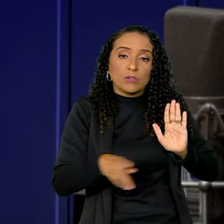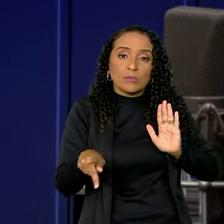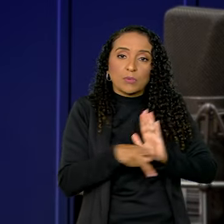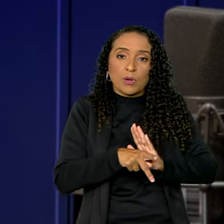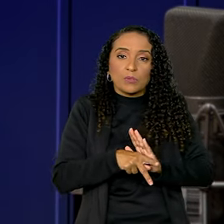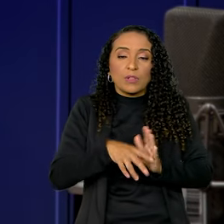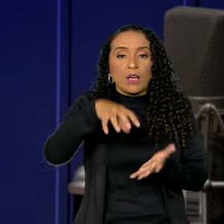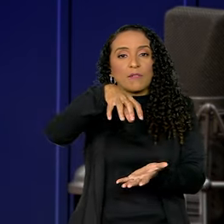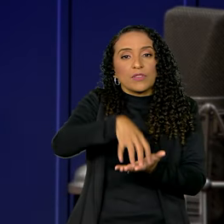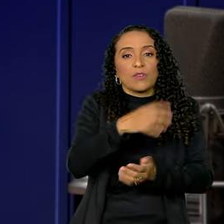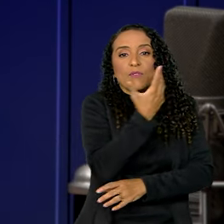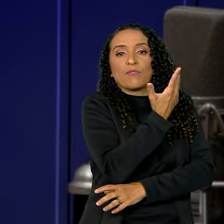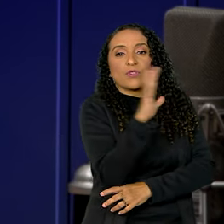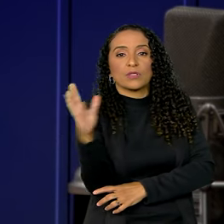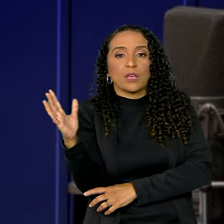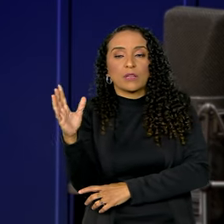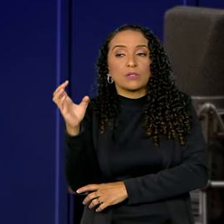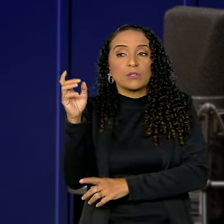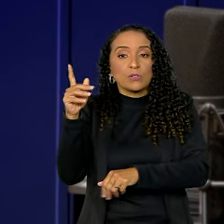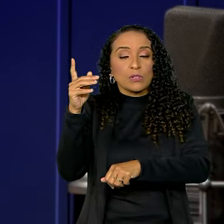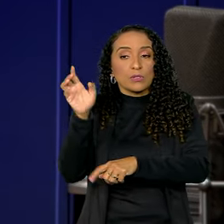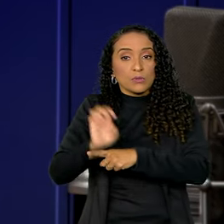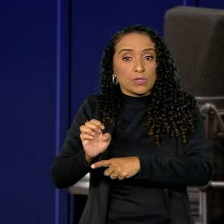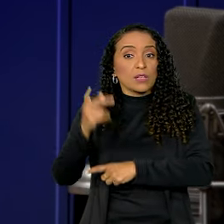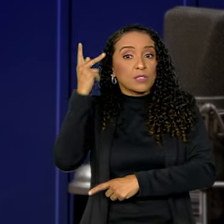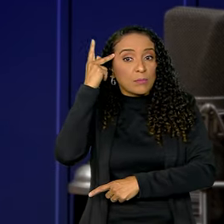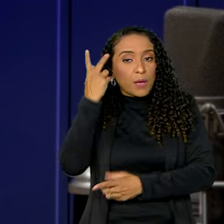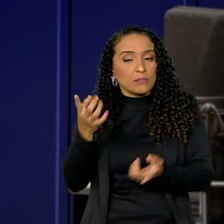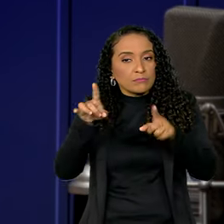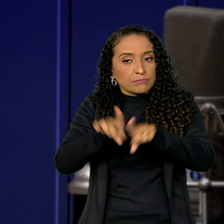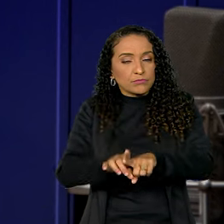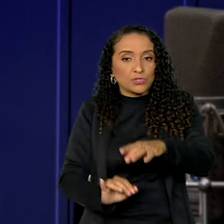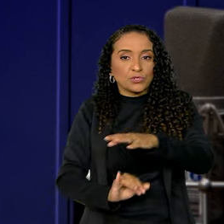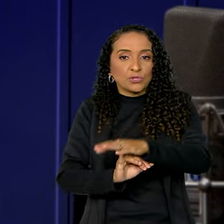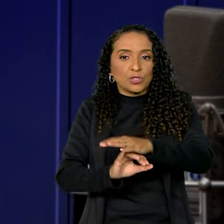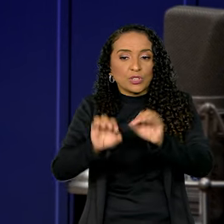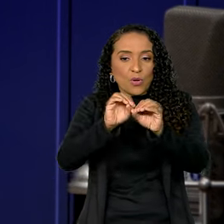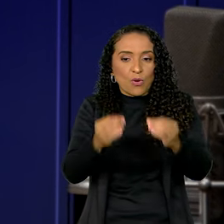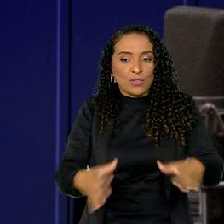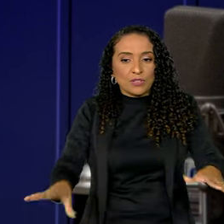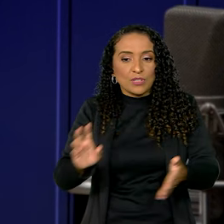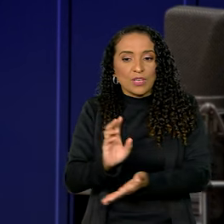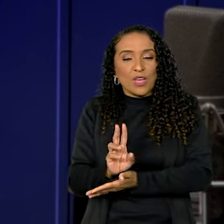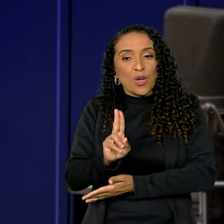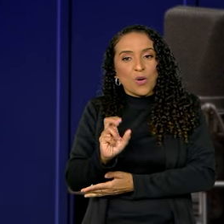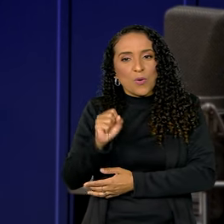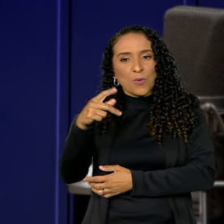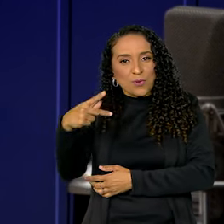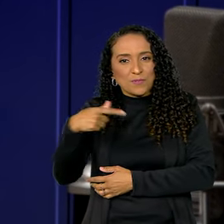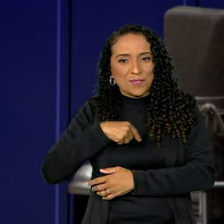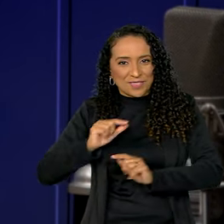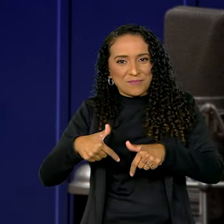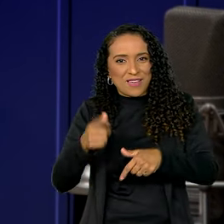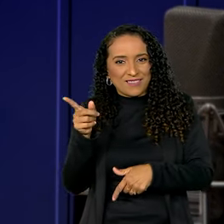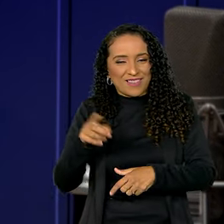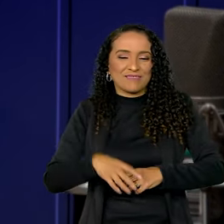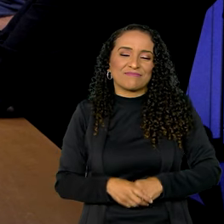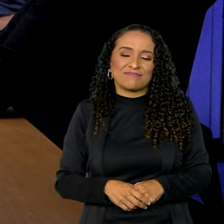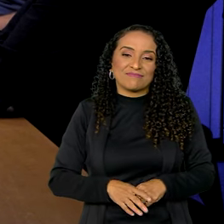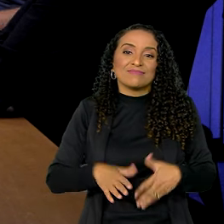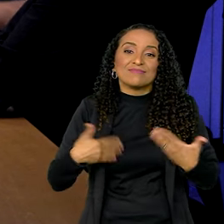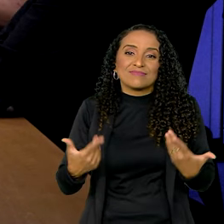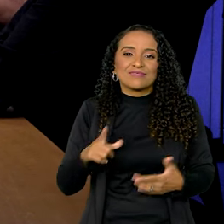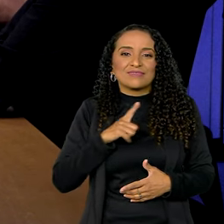da Fundação Florestal do Estado de São Paulo em parceria com o Instituto oceanográfico da US onde eu trabalho né então a